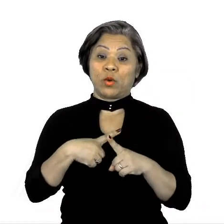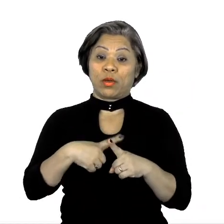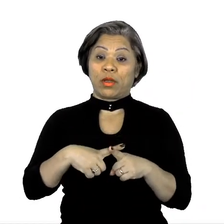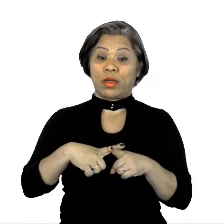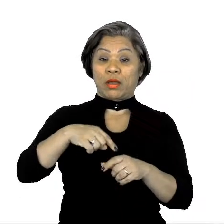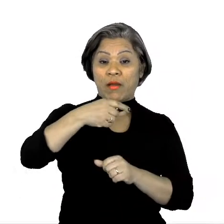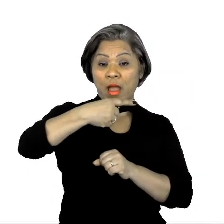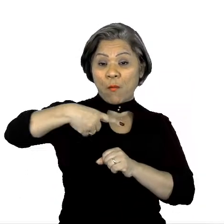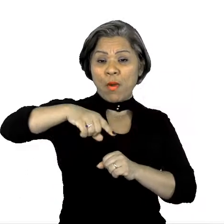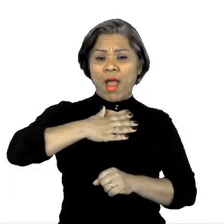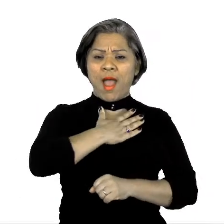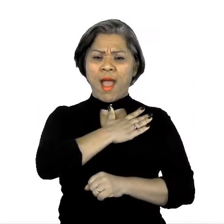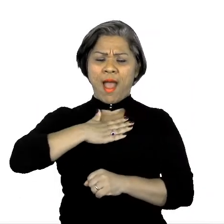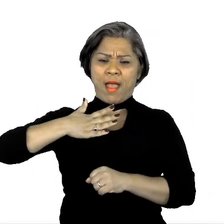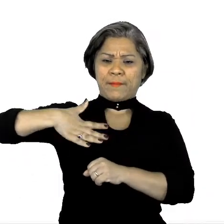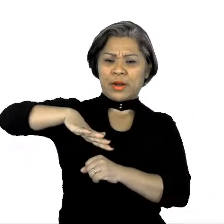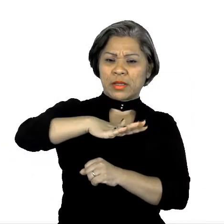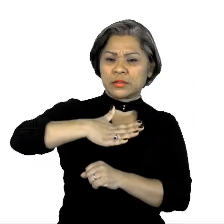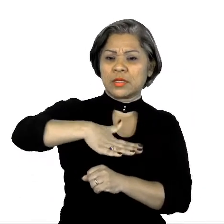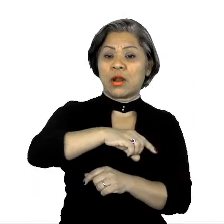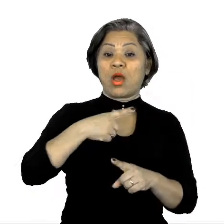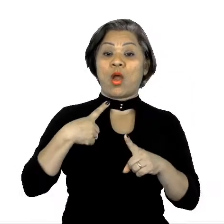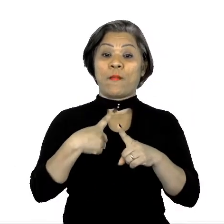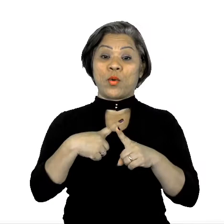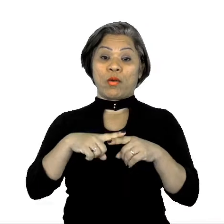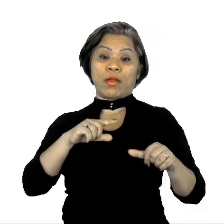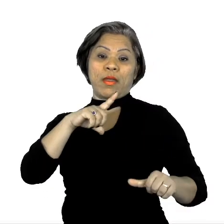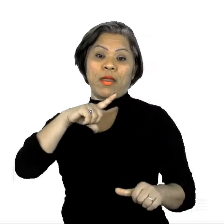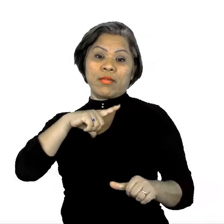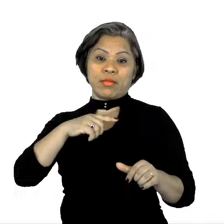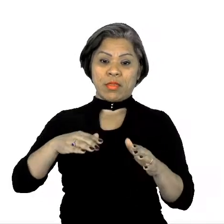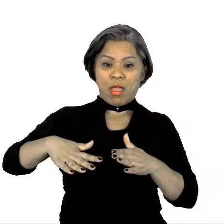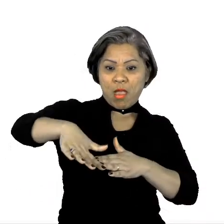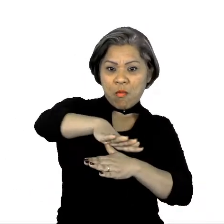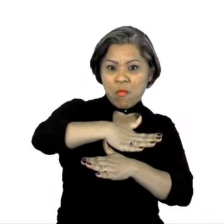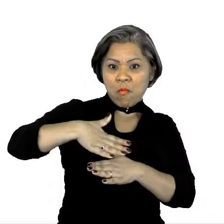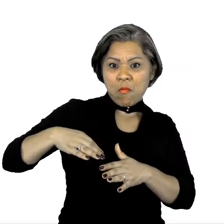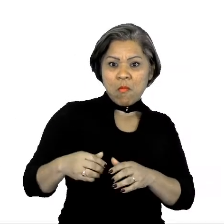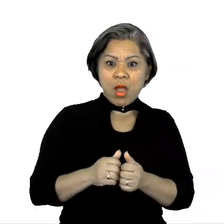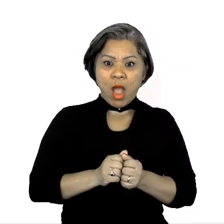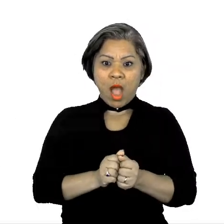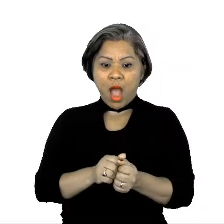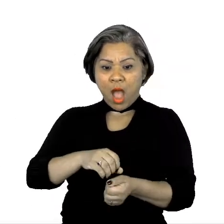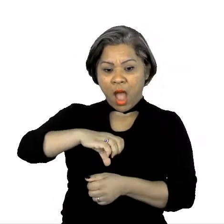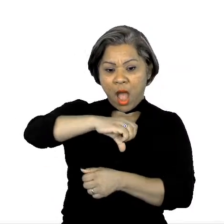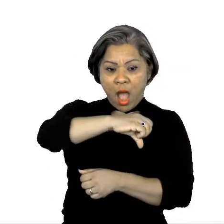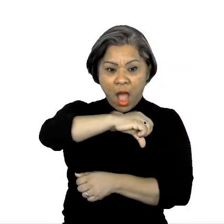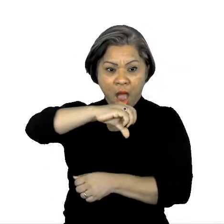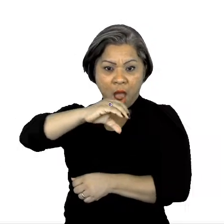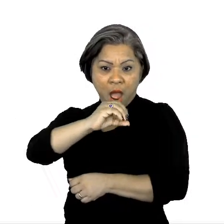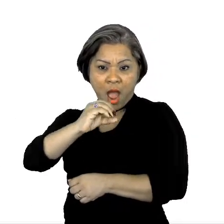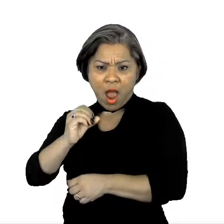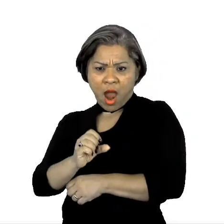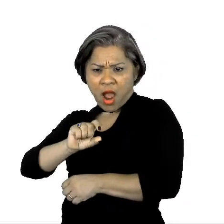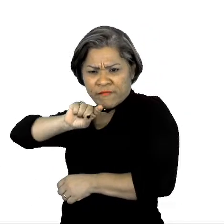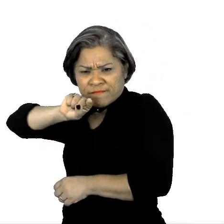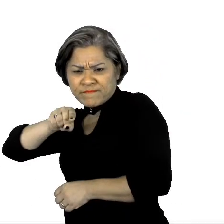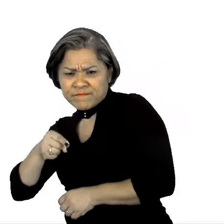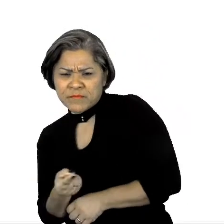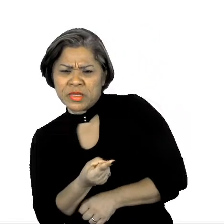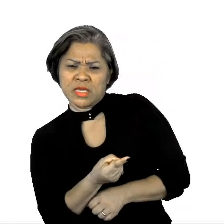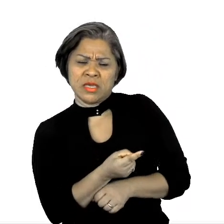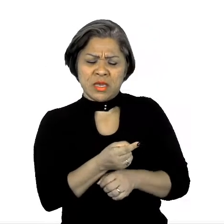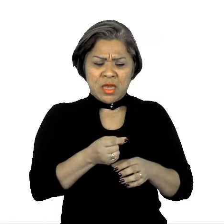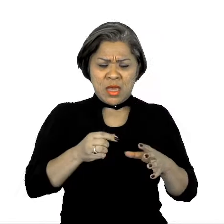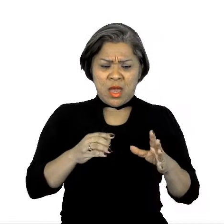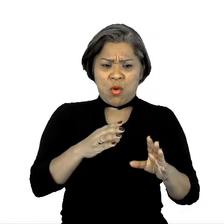uma área aproximada de 900 mil metros quadrados, coberta pela Mata Atlântica